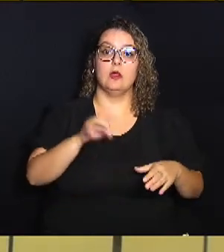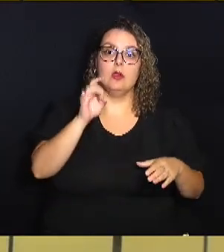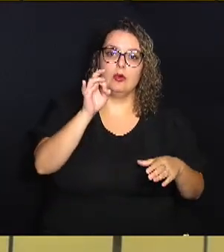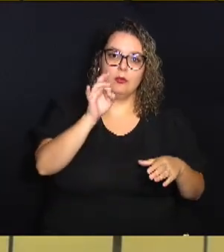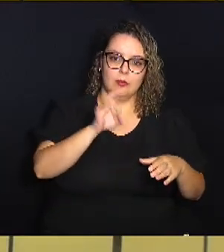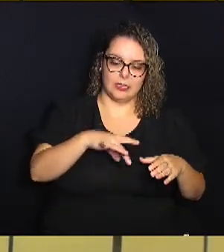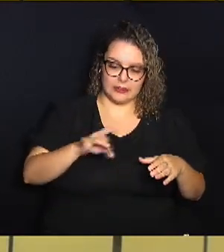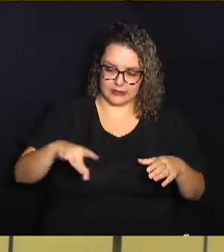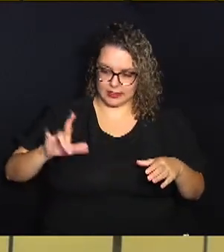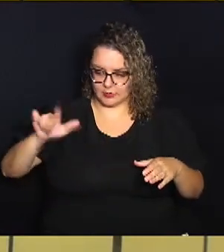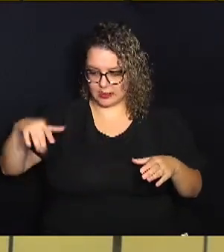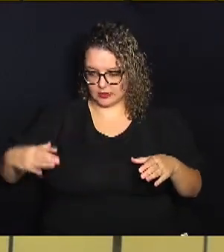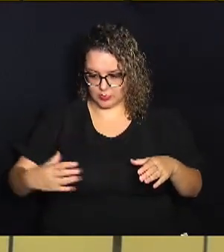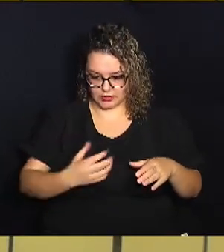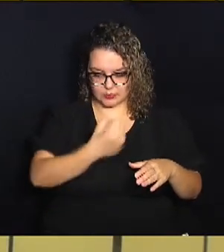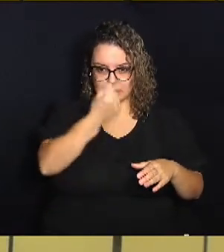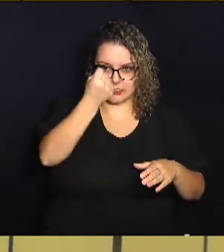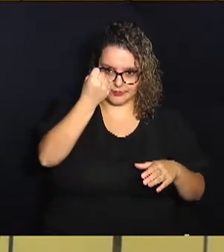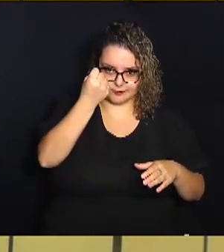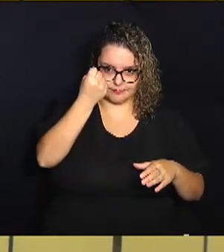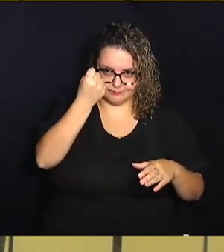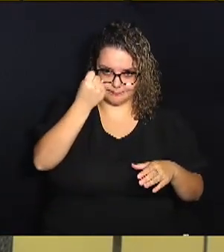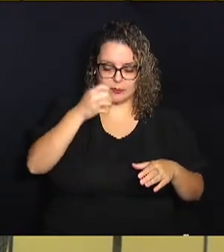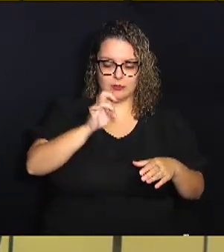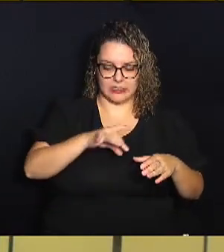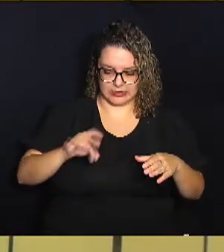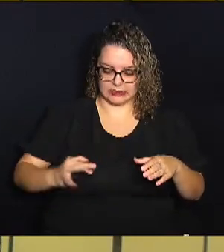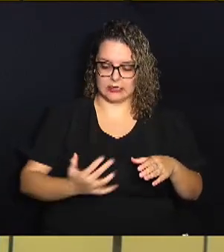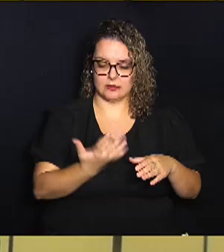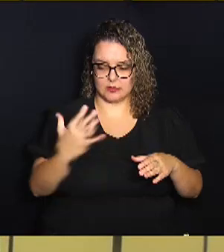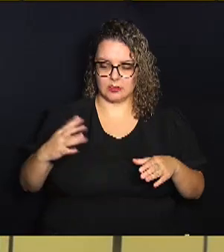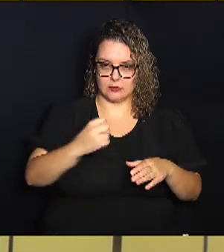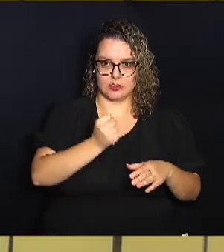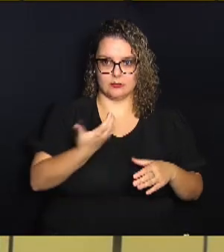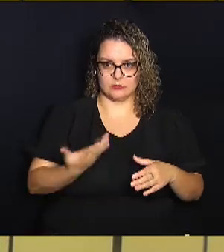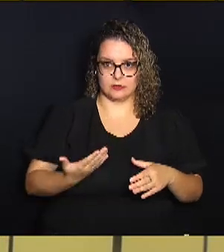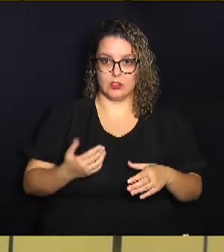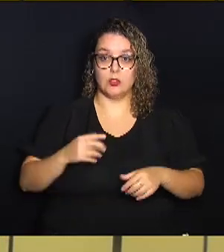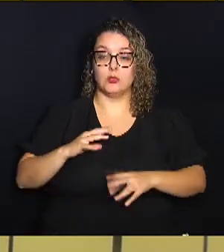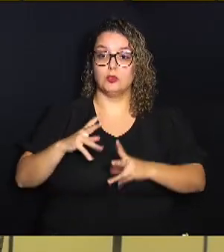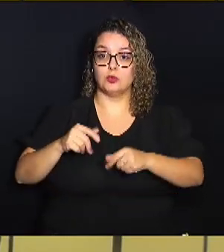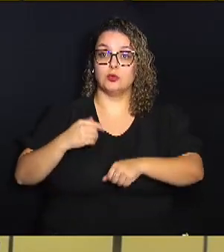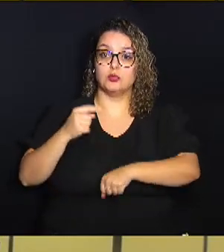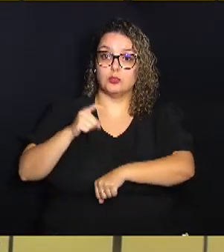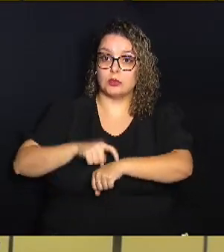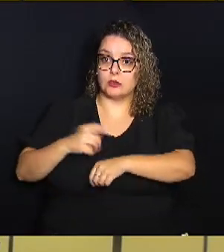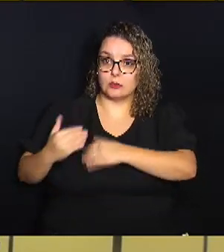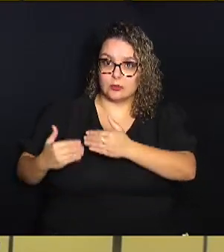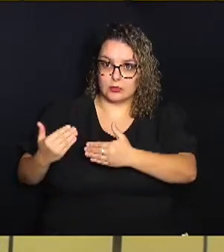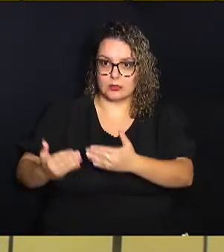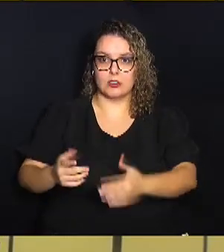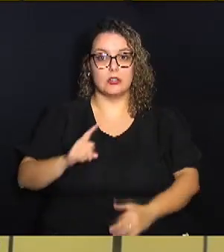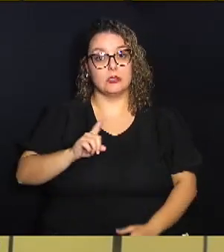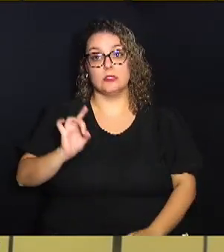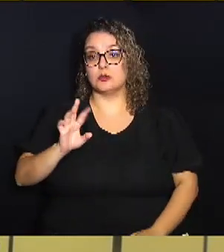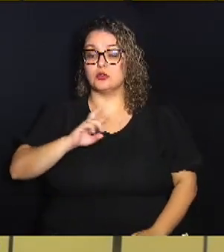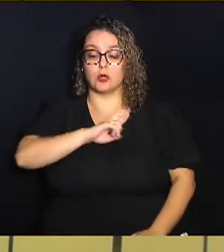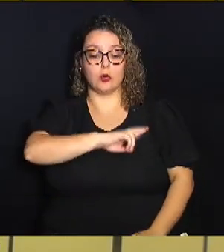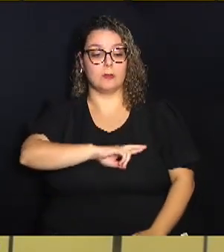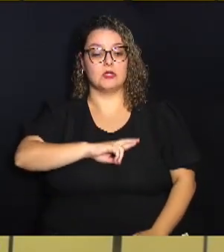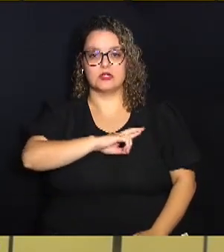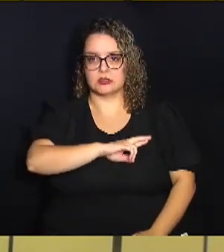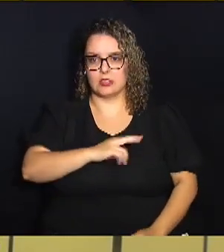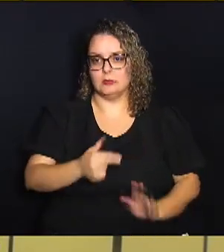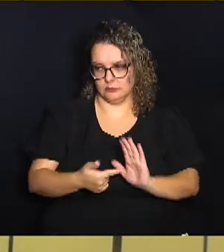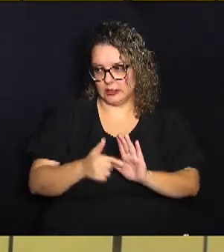poder colher. A gente precisa construir as coisas de fato, né? Não só querer romantizar a questão, não.